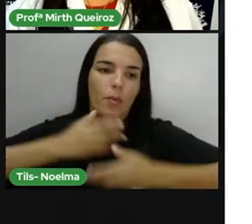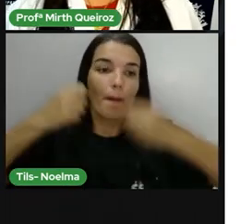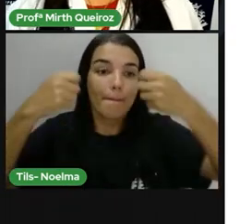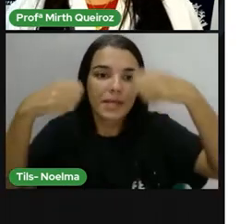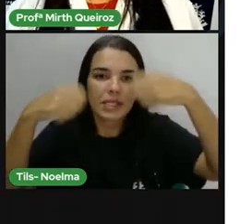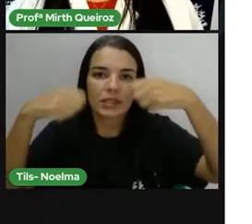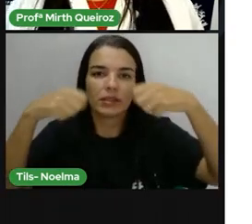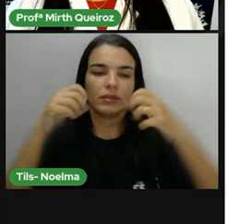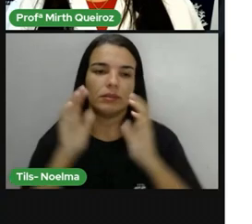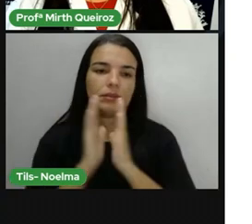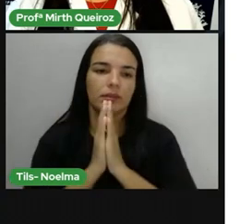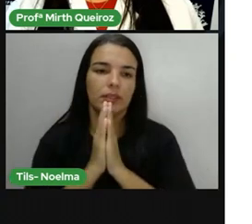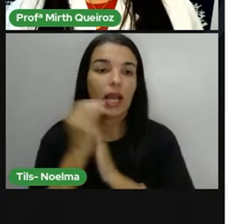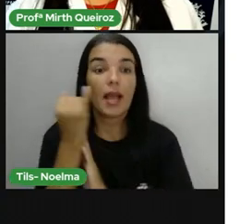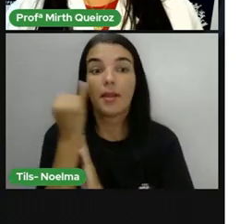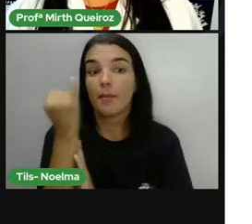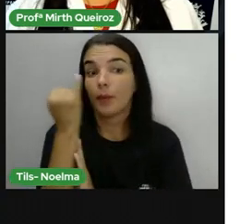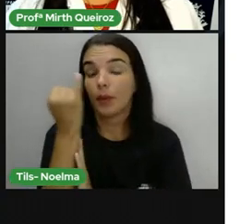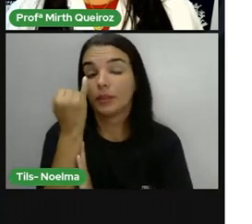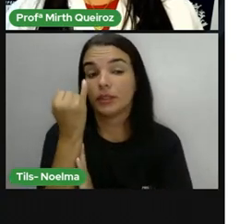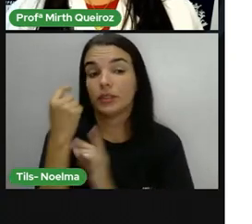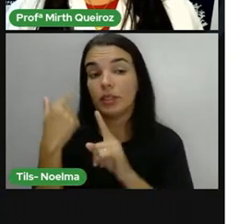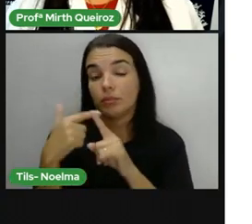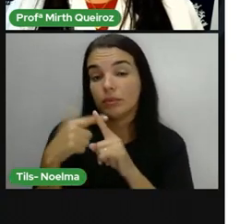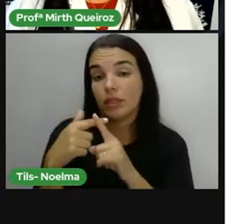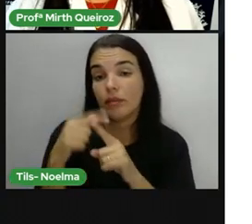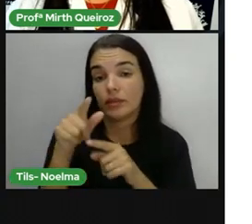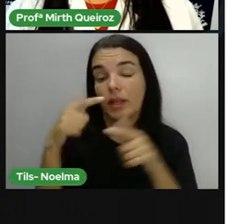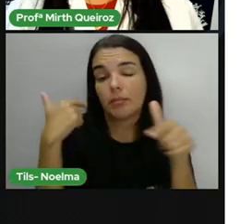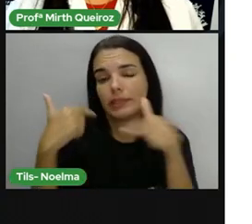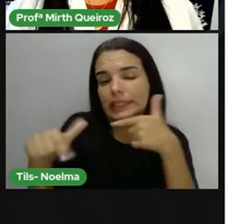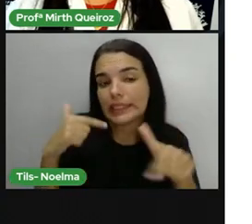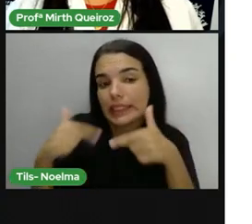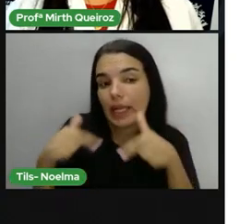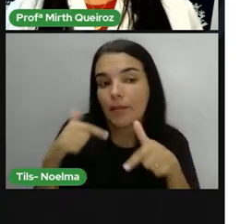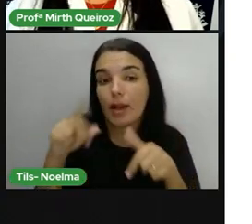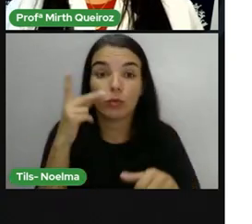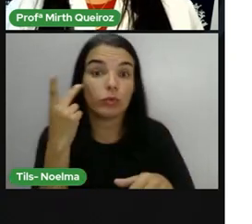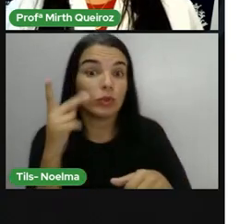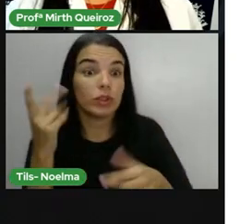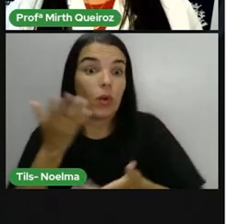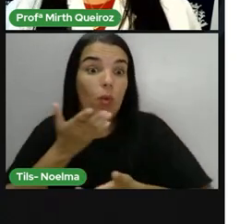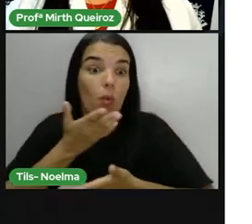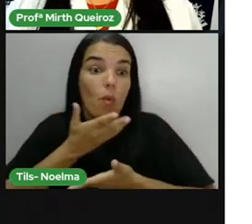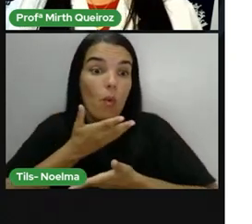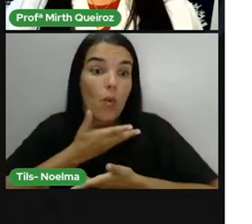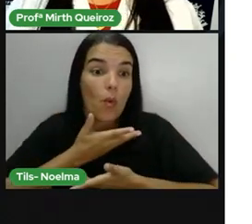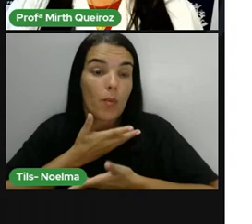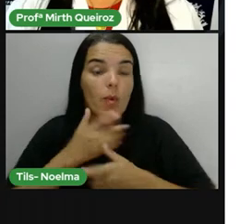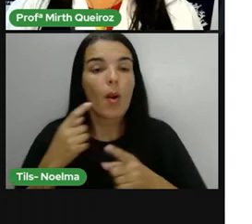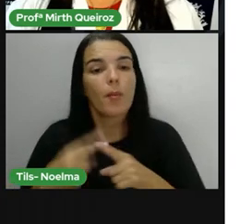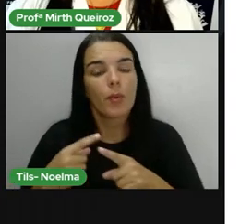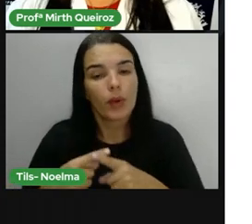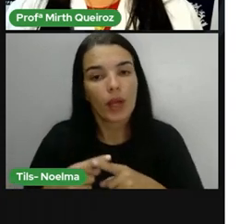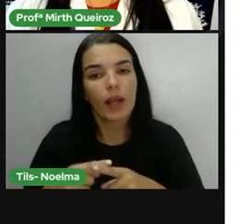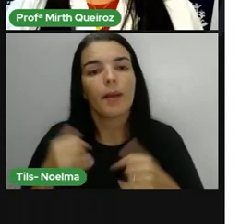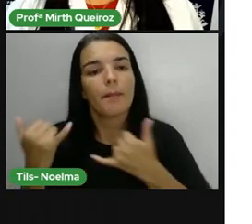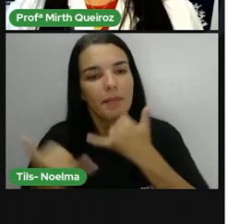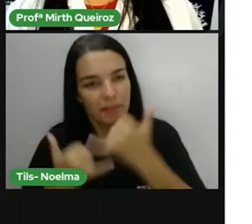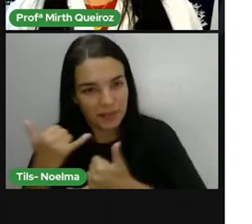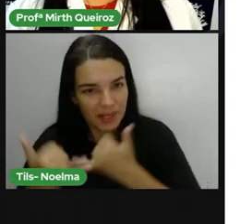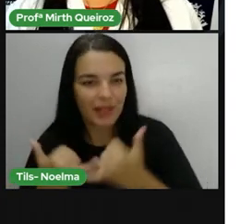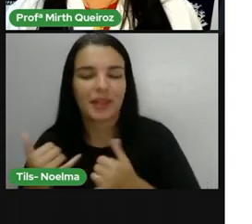vocês possam exercitar, trabalhar o seu corpo, né? Porque as brincadeiras também